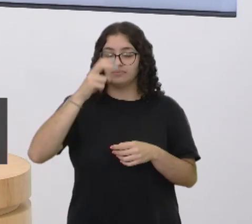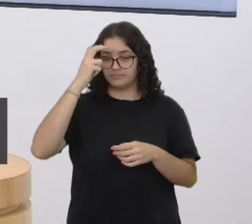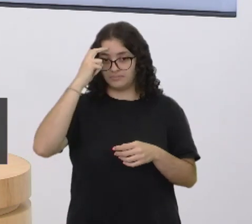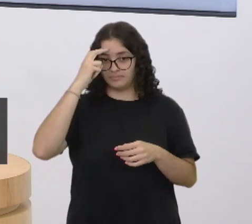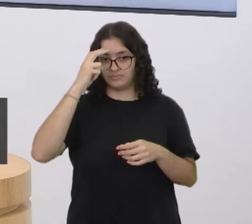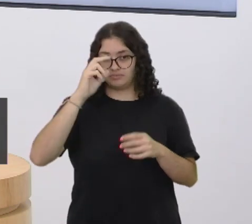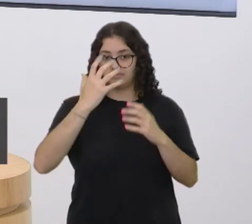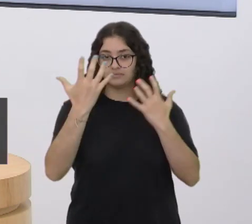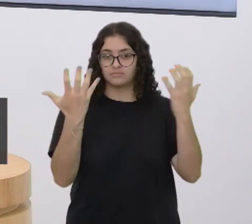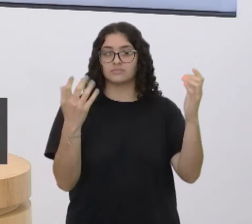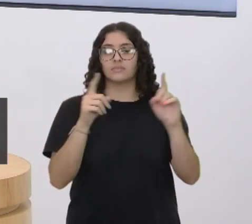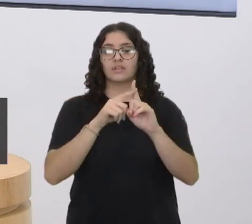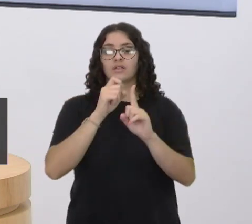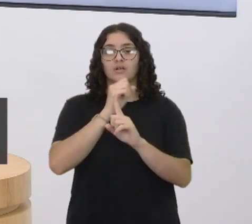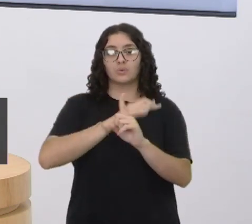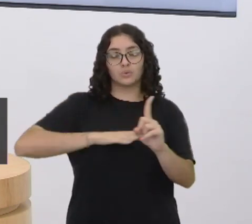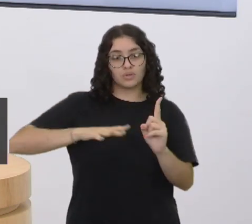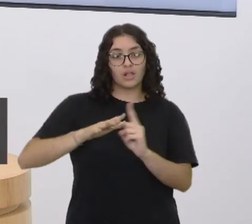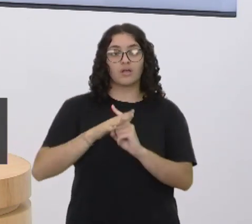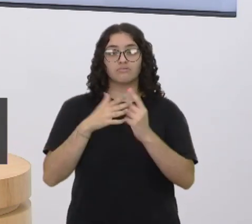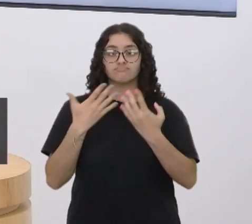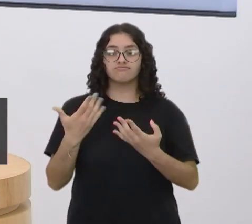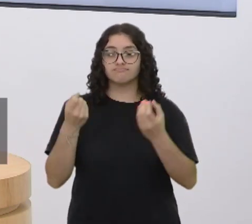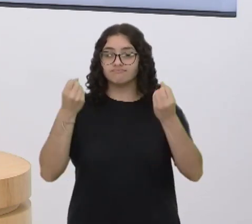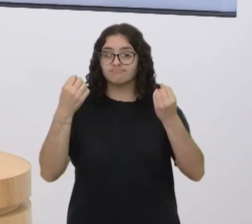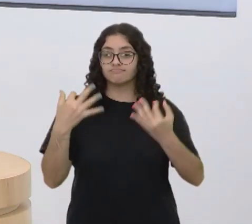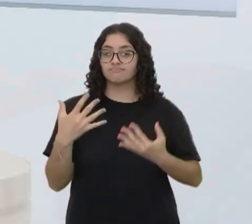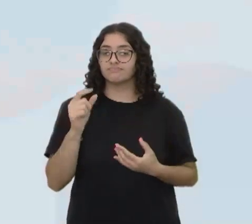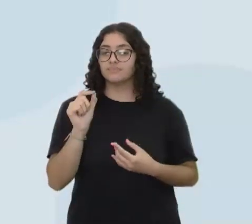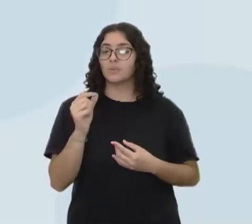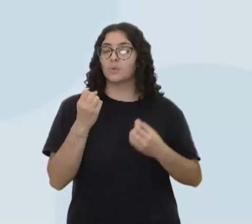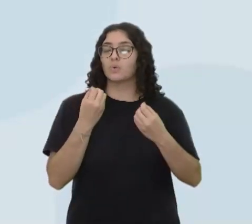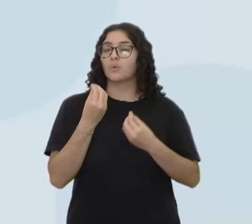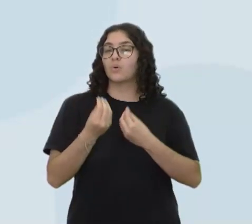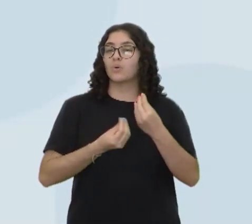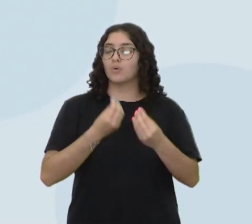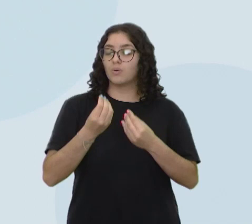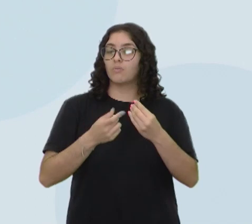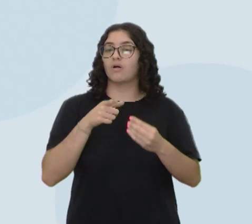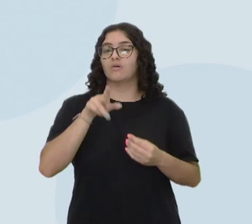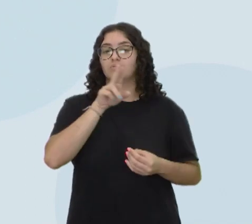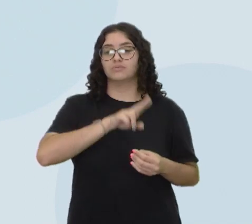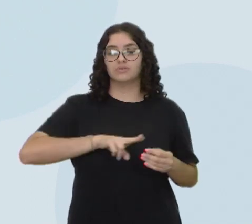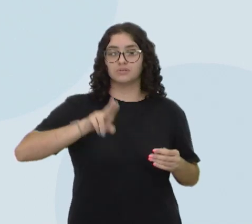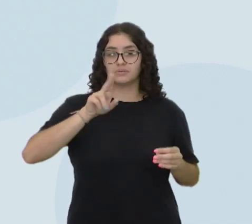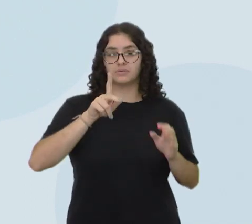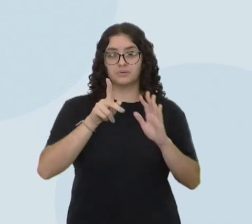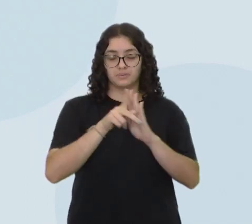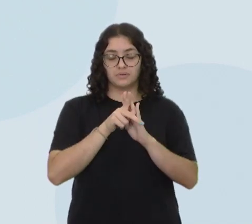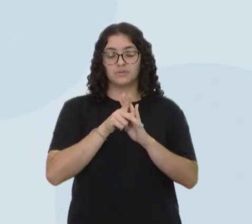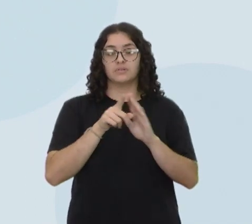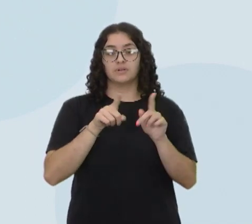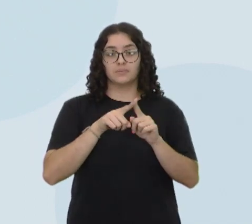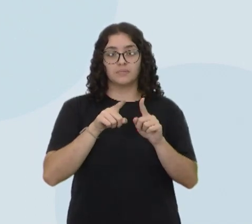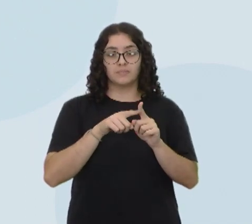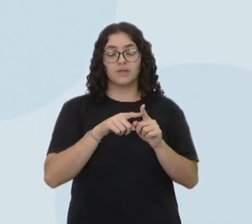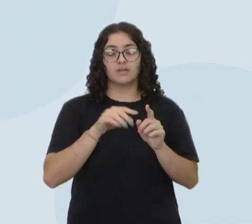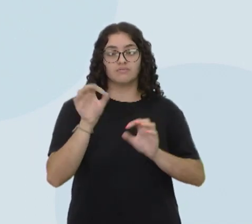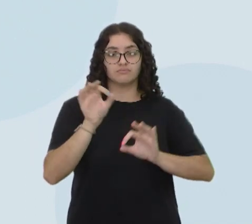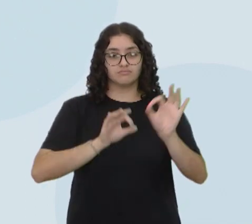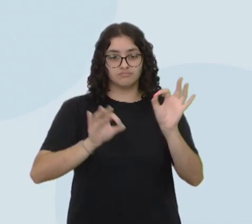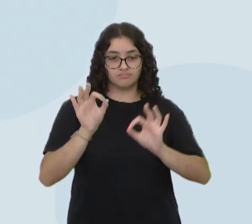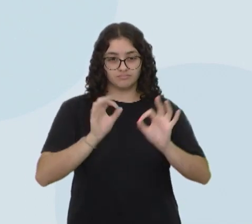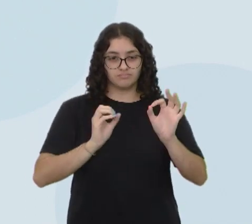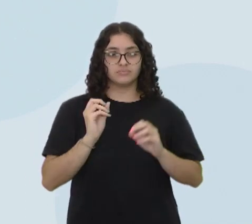e sociais, querendo ou não, a gente está falando sobre como a natureza é utilizada para ecoturismo e recreação,